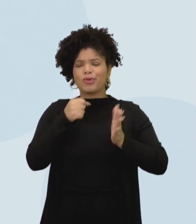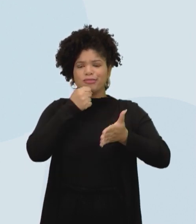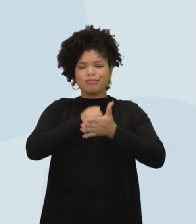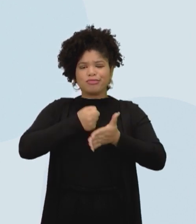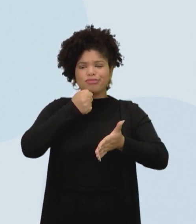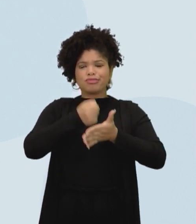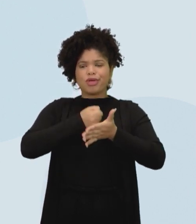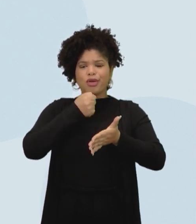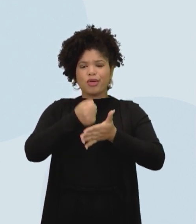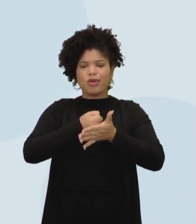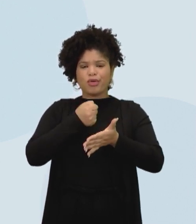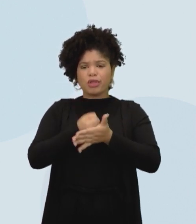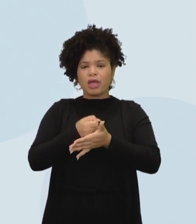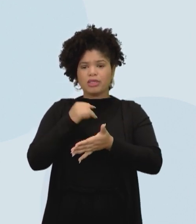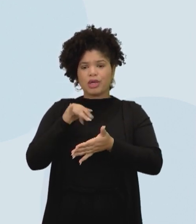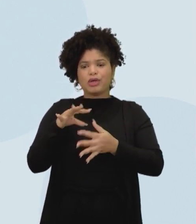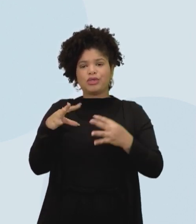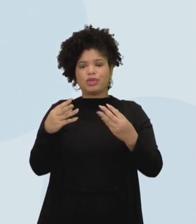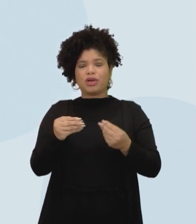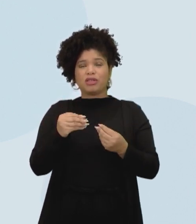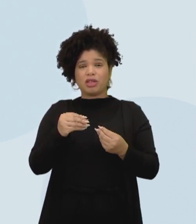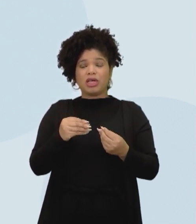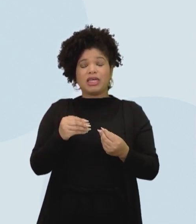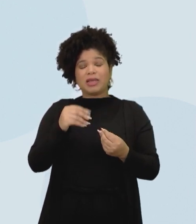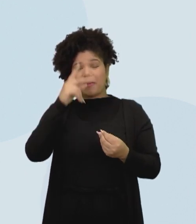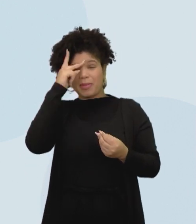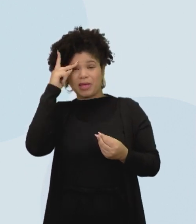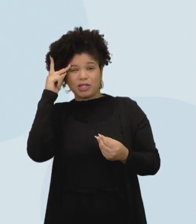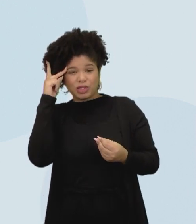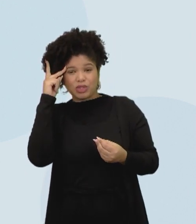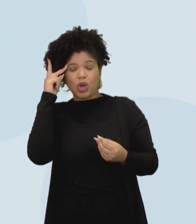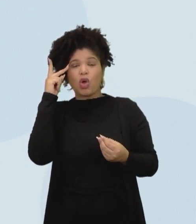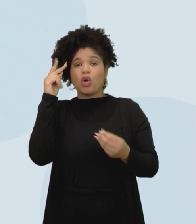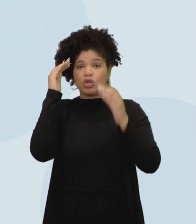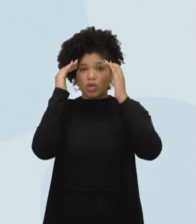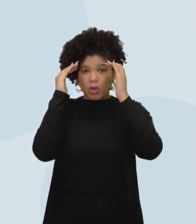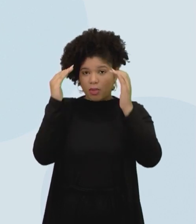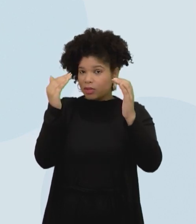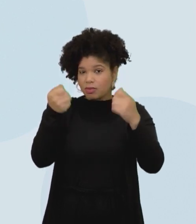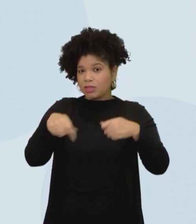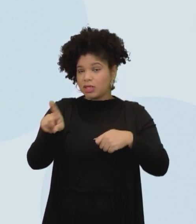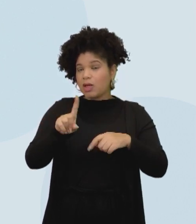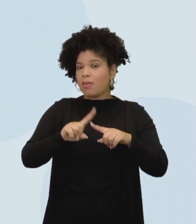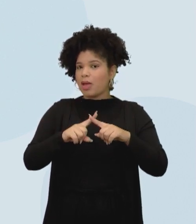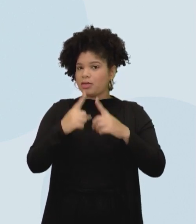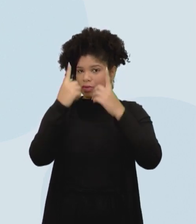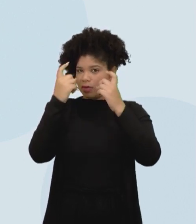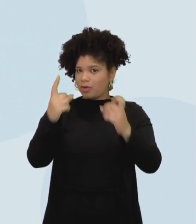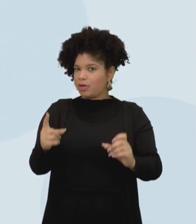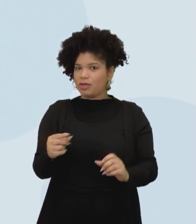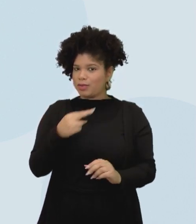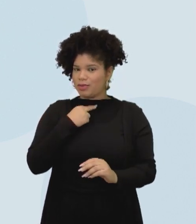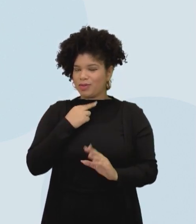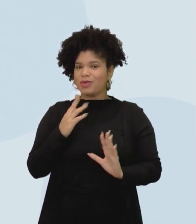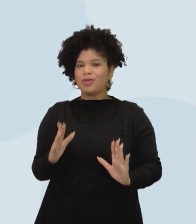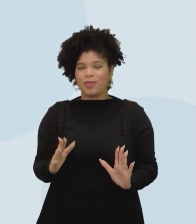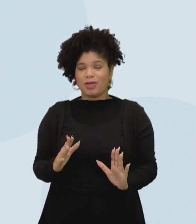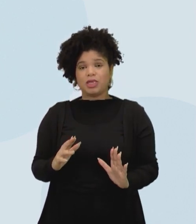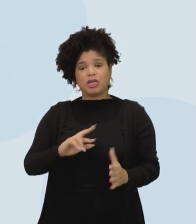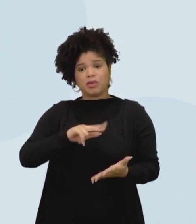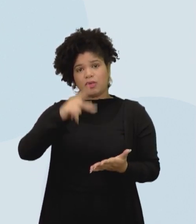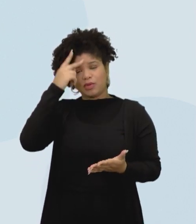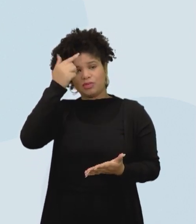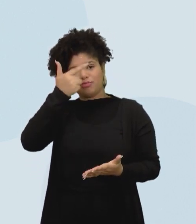a desobediência civil pautada pela não violência. E Mahatma Gandhi ele é seguido por muitos outros líderes na